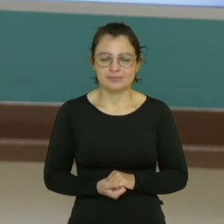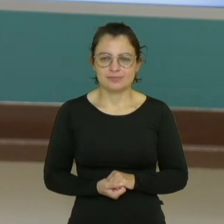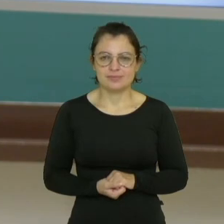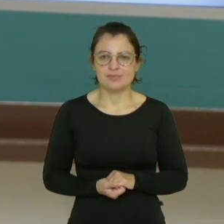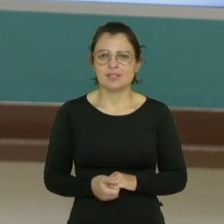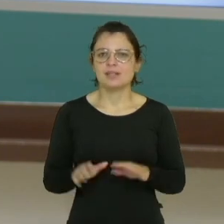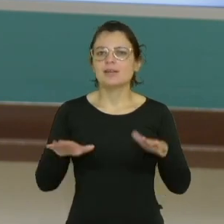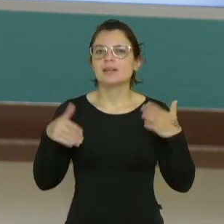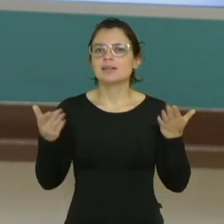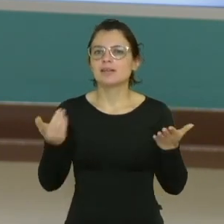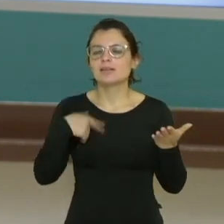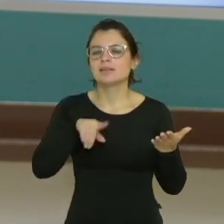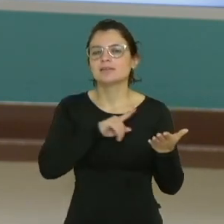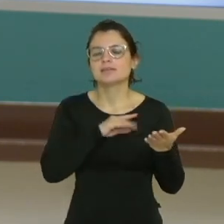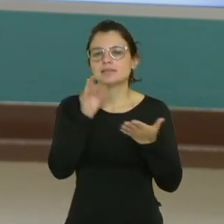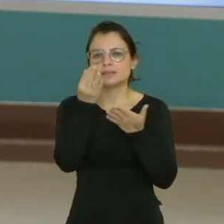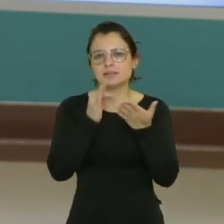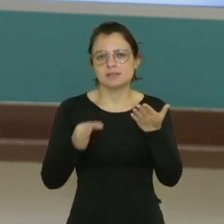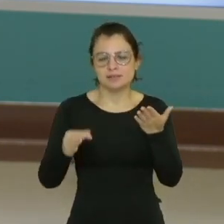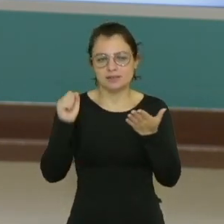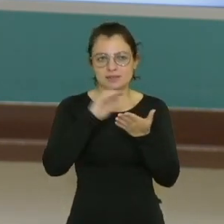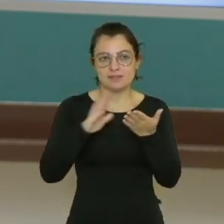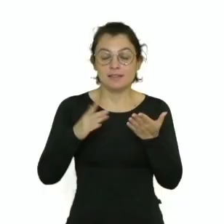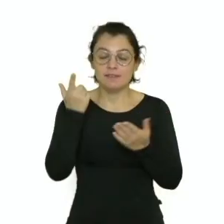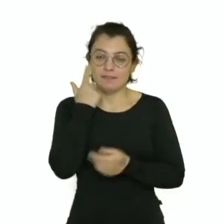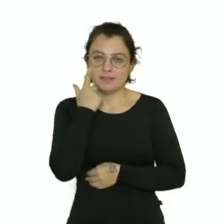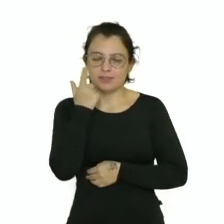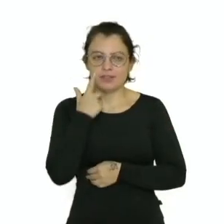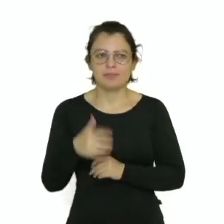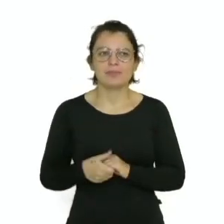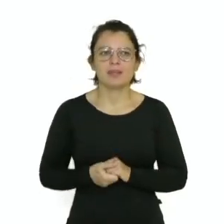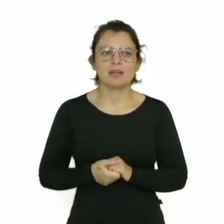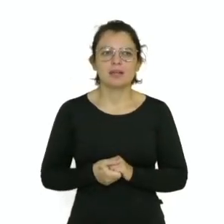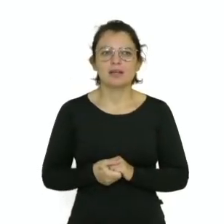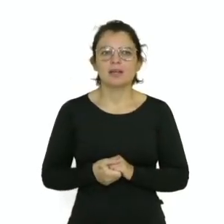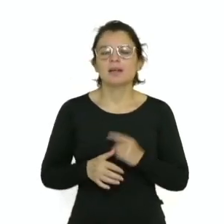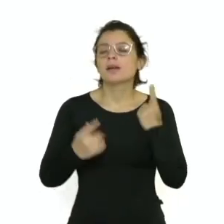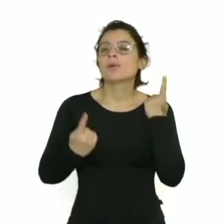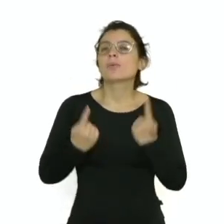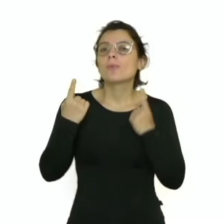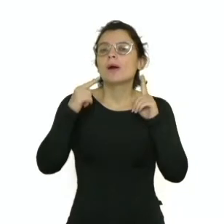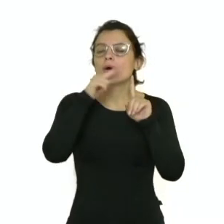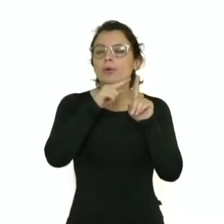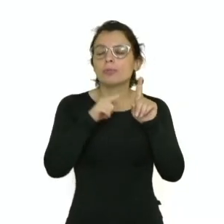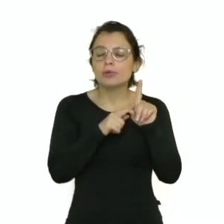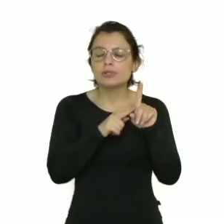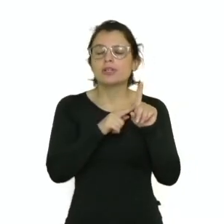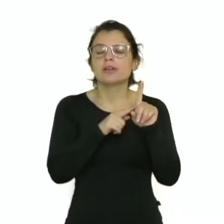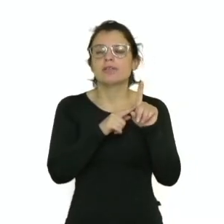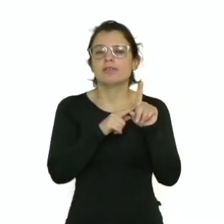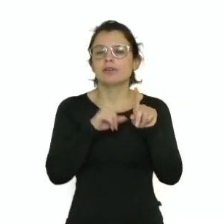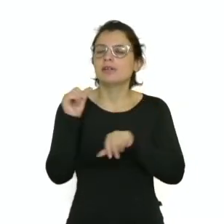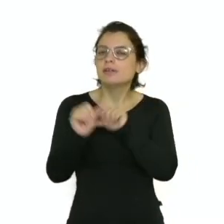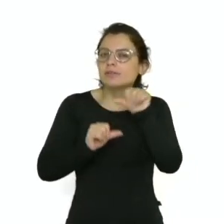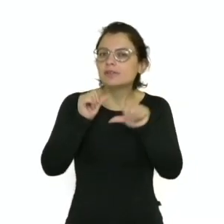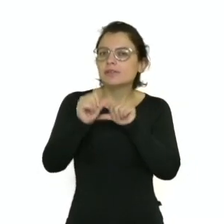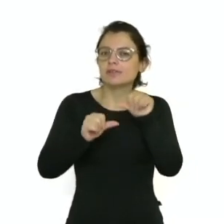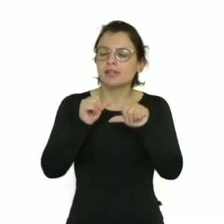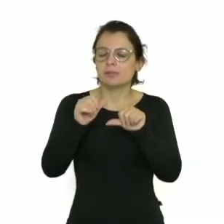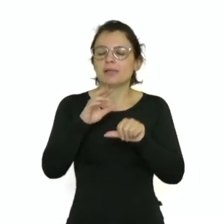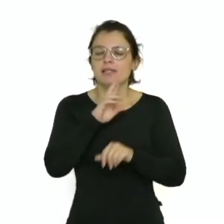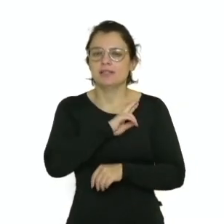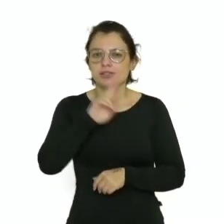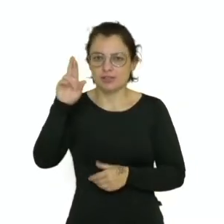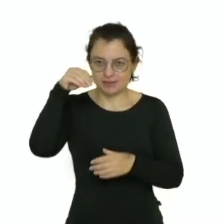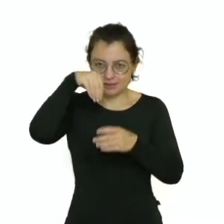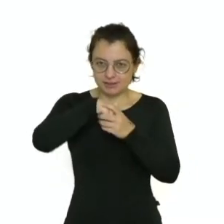Vamos fazer a correção da nossa atividade, então? Veja, quais foram os motivos que levaram à reforma religiosa na